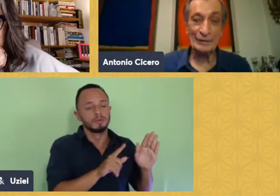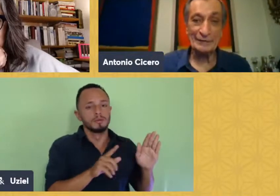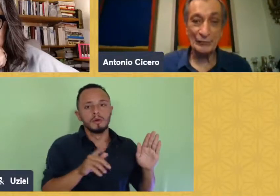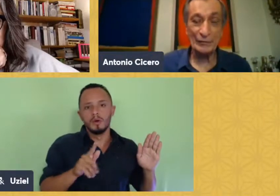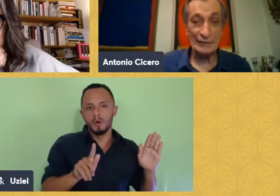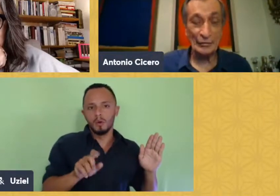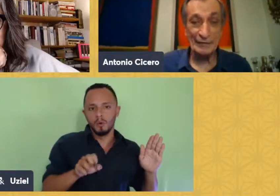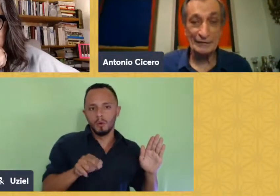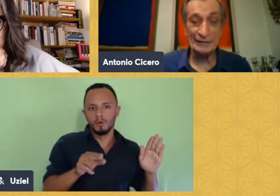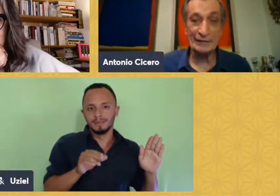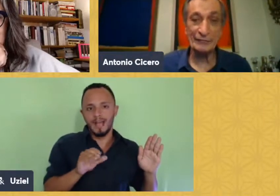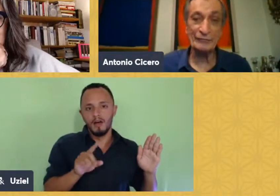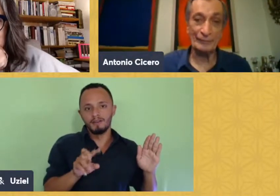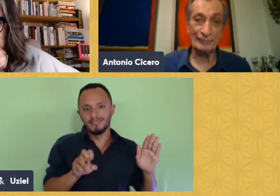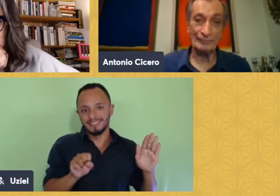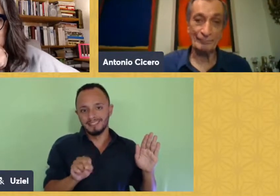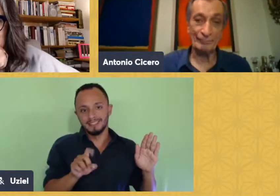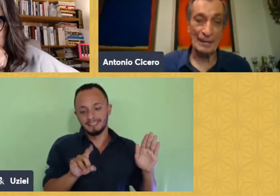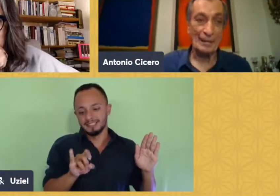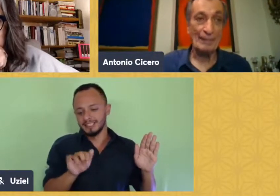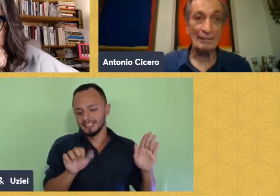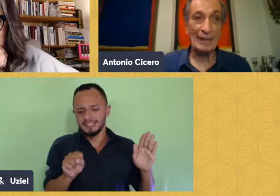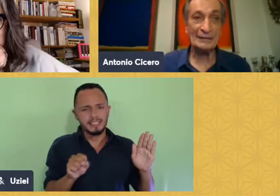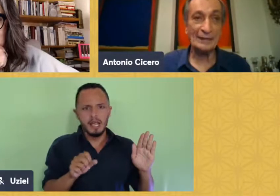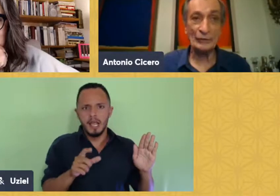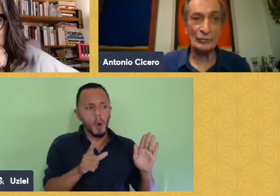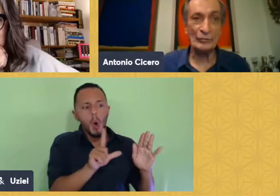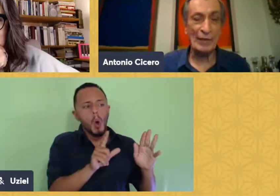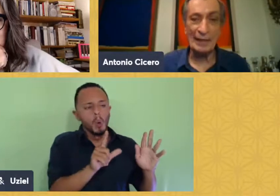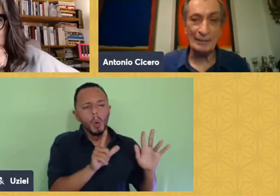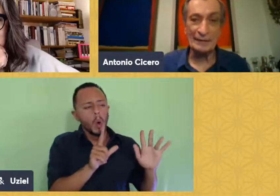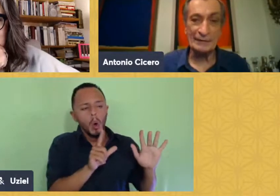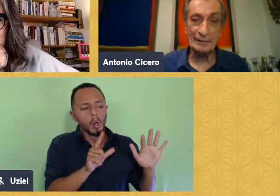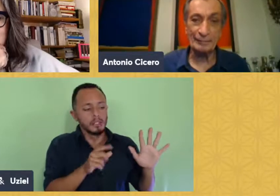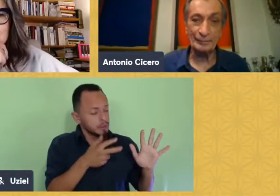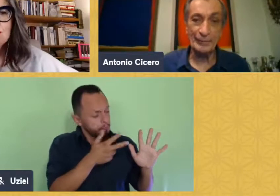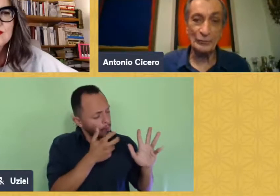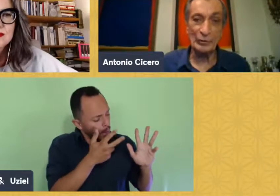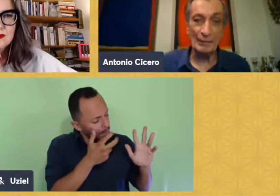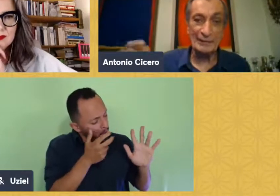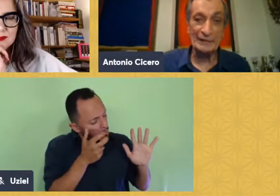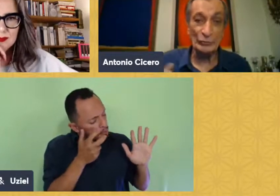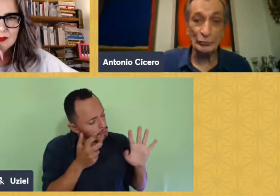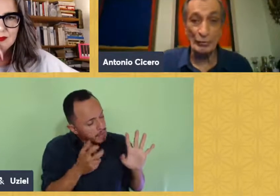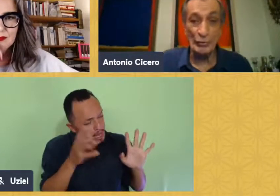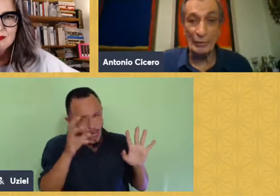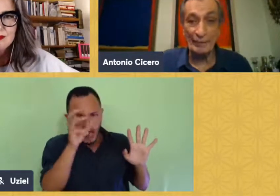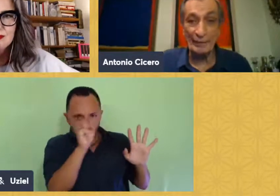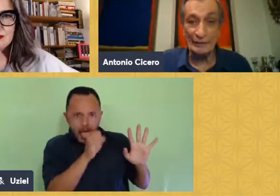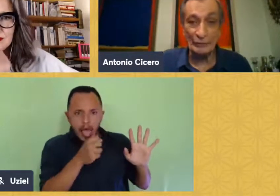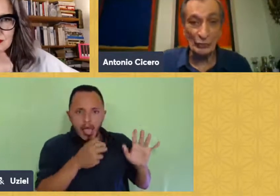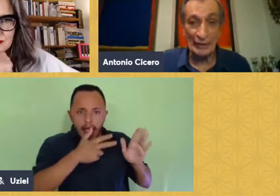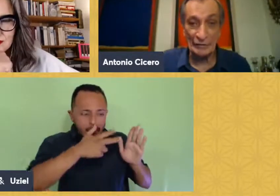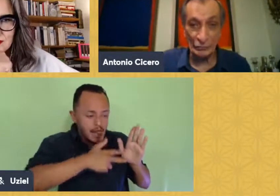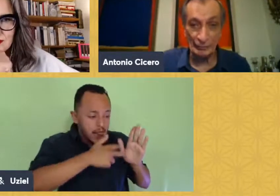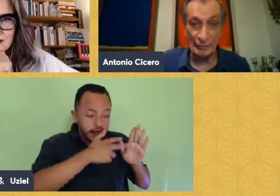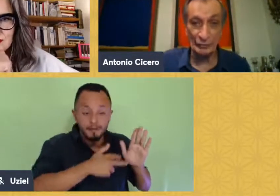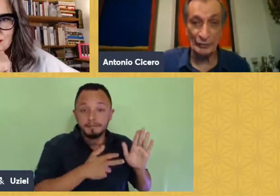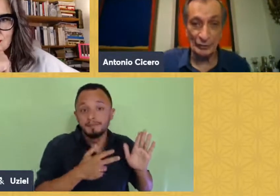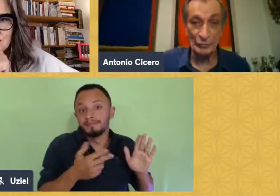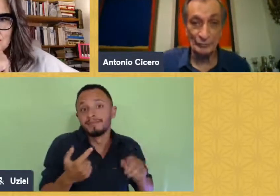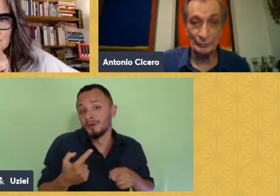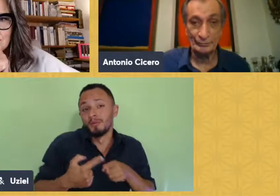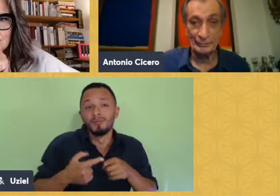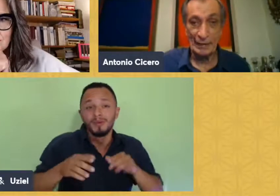E comecei a gostar e comecei a escrever. Mas aquilo não era para ser. Eu nunca pensei, como eu nunca aprendi a tocar